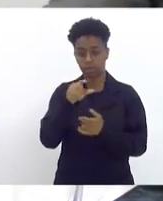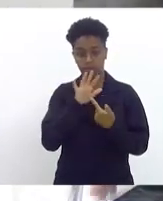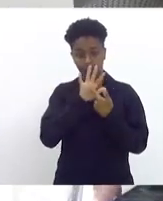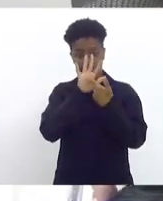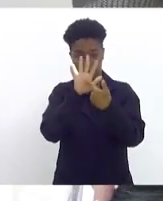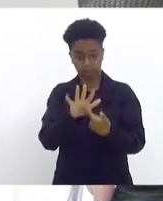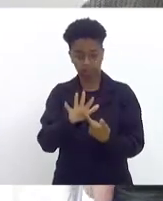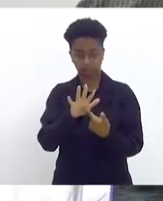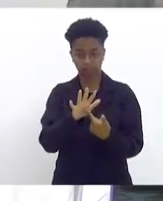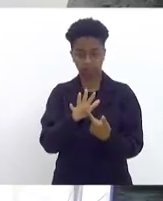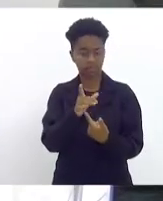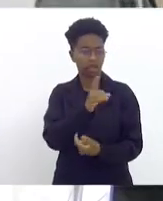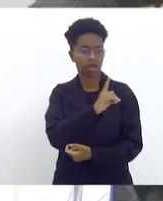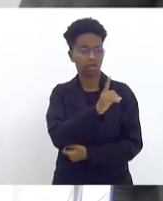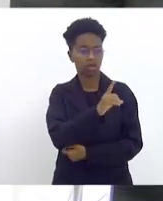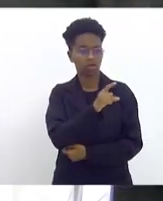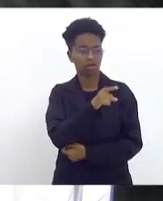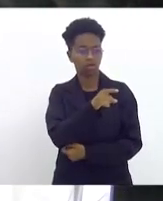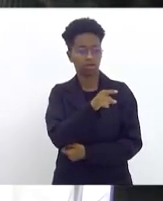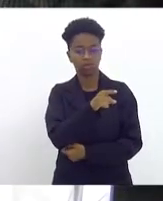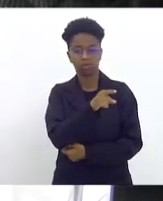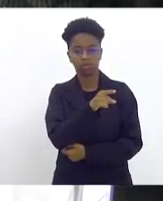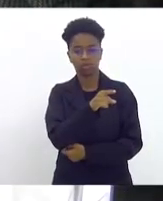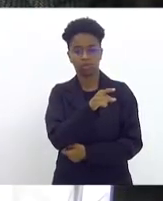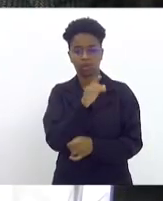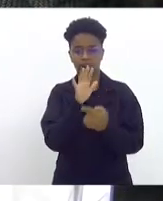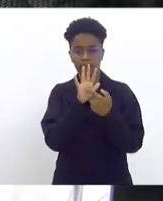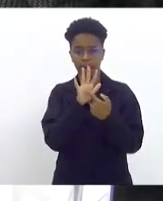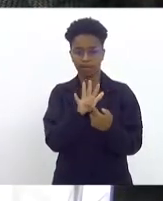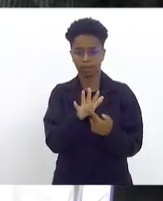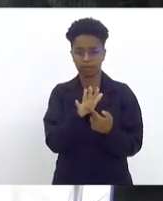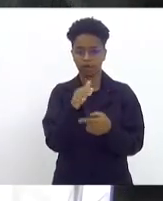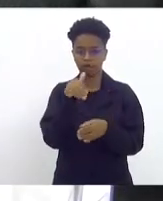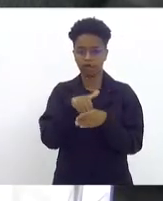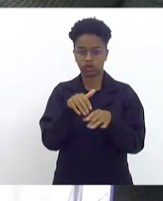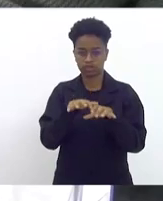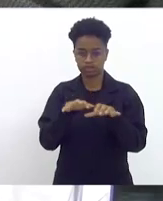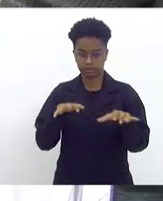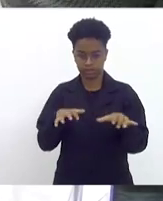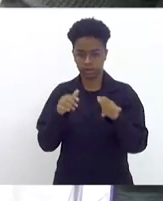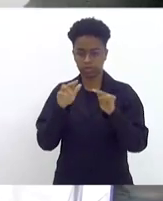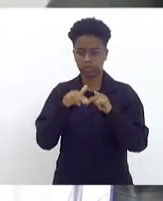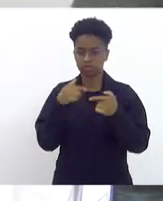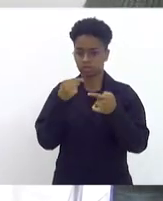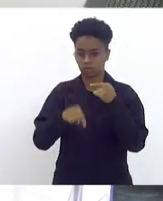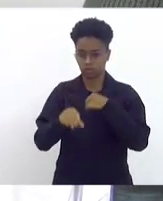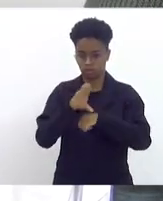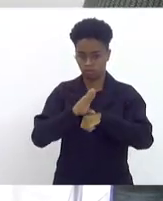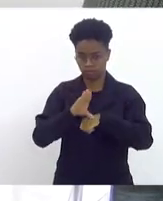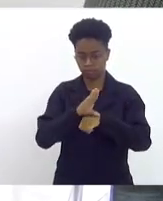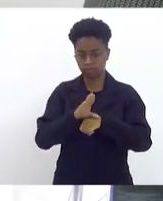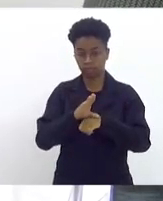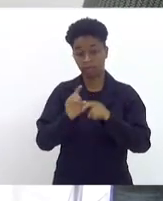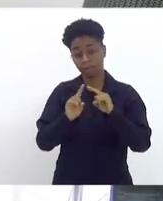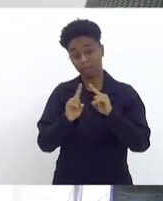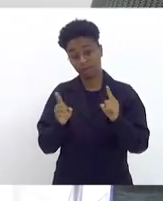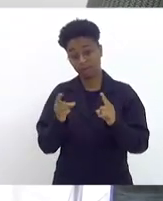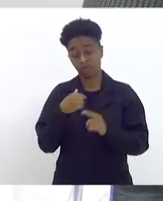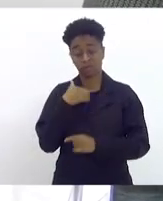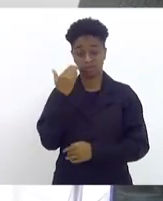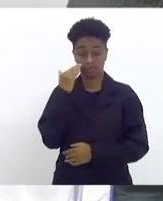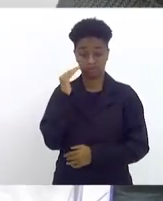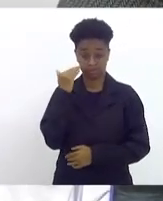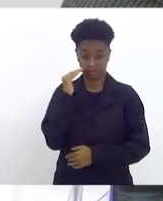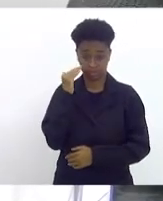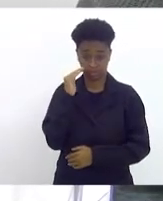não foi vossa excelência Apresentou um voto em separado pela inconstitucionalidade mas eu entendo